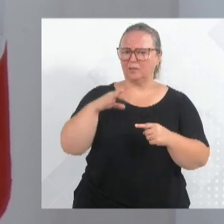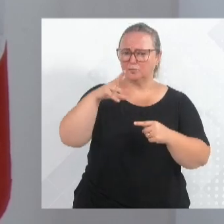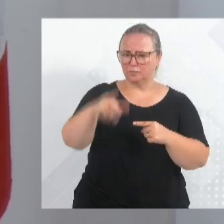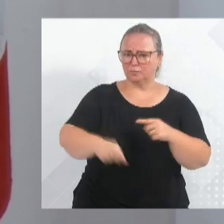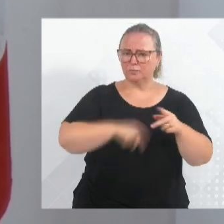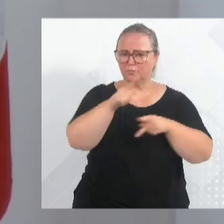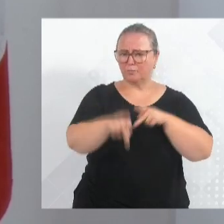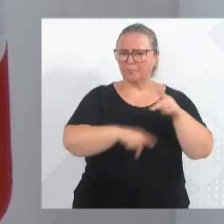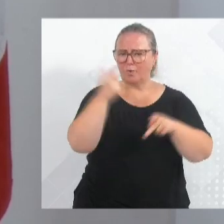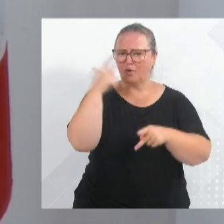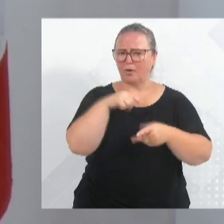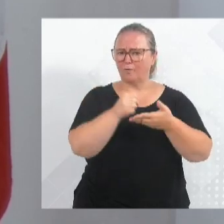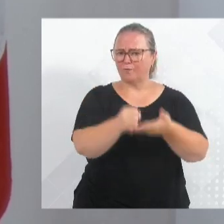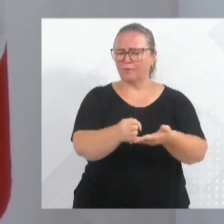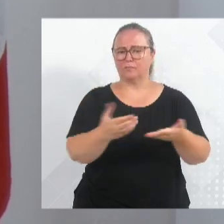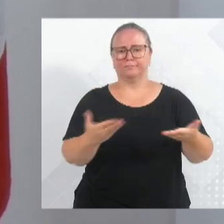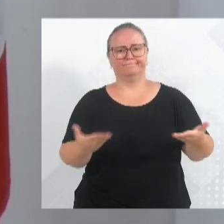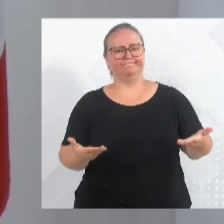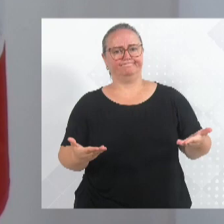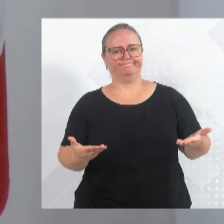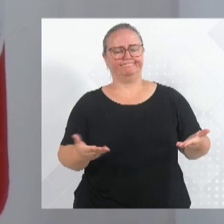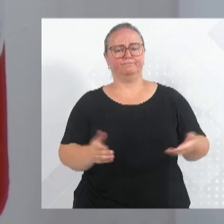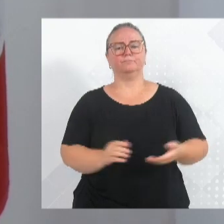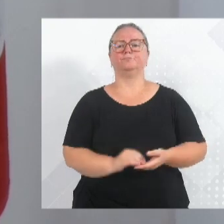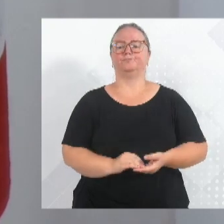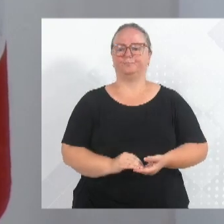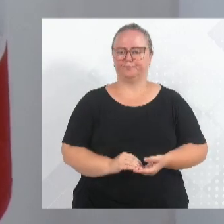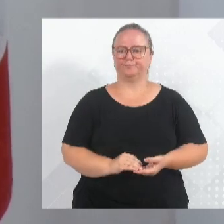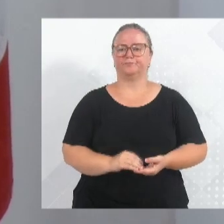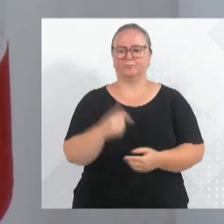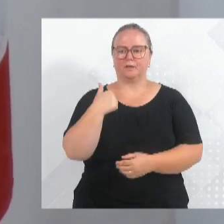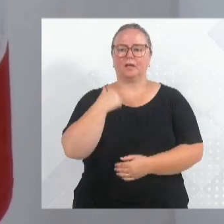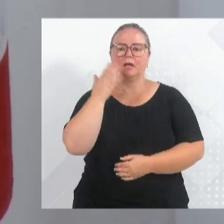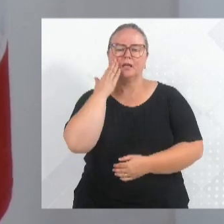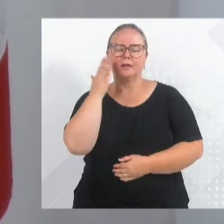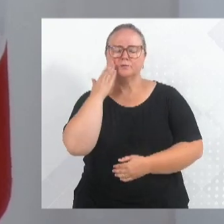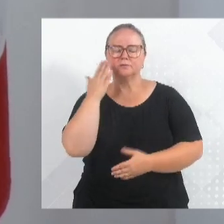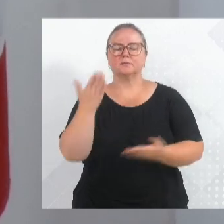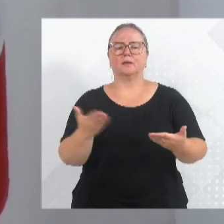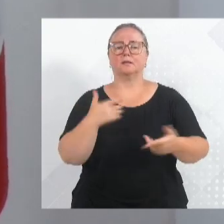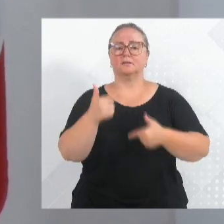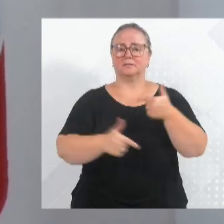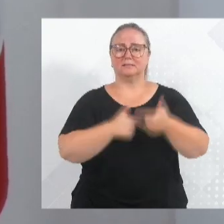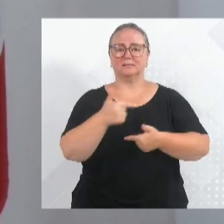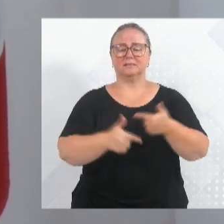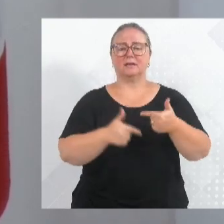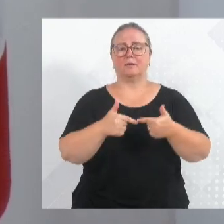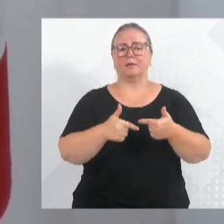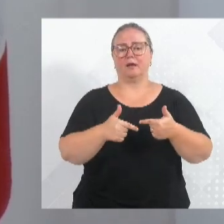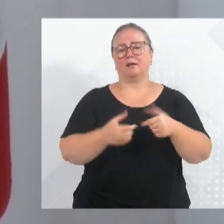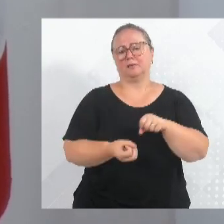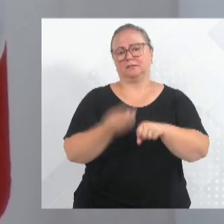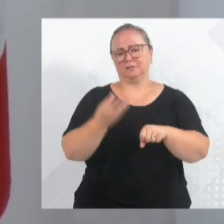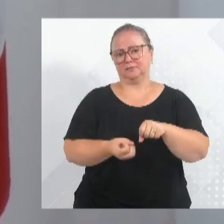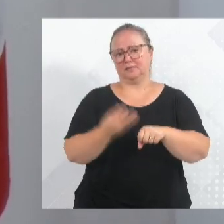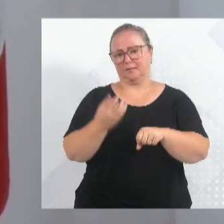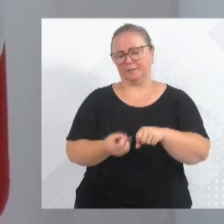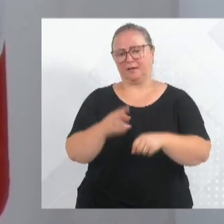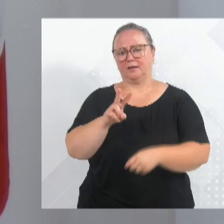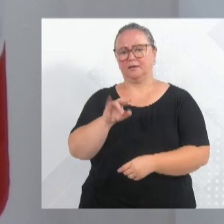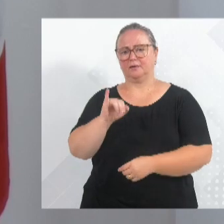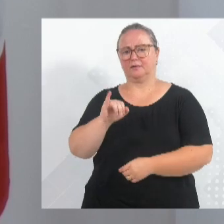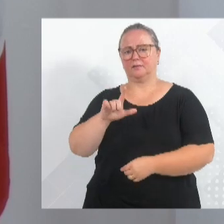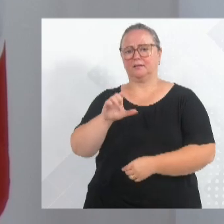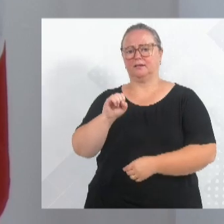nossa cidade? Eu digo porque eu sei o sofrimento que passa aqui os servidores do SAMAI, o Wilson está aqui, é uma das pessoas, os outros